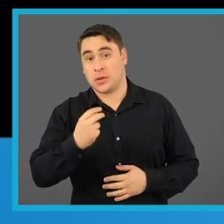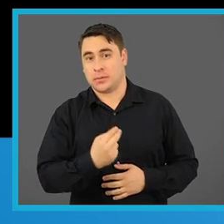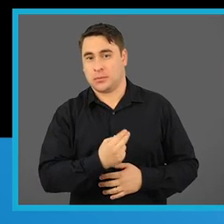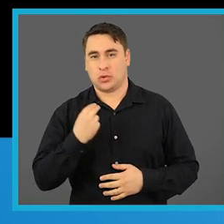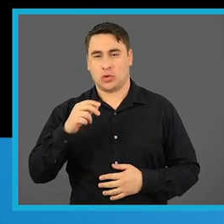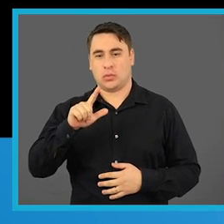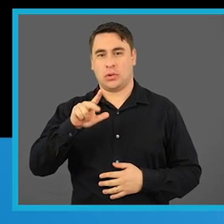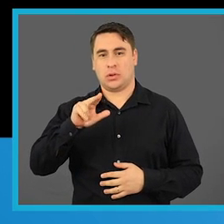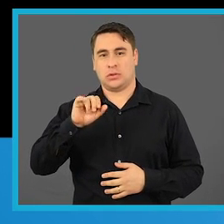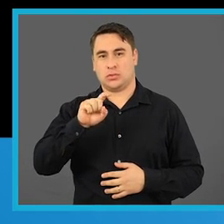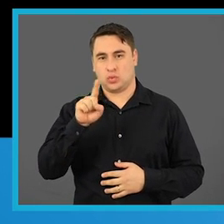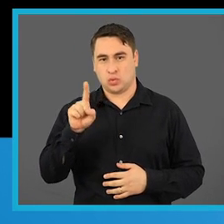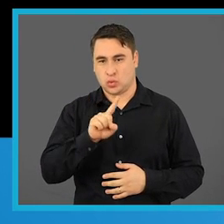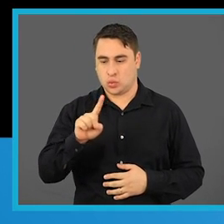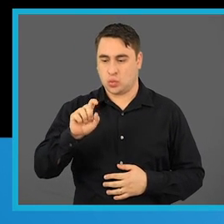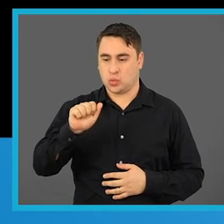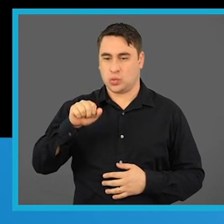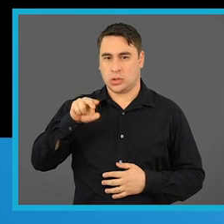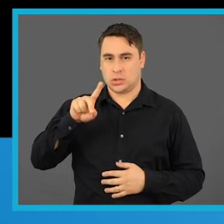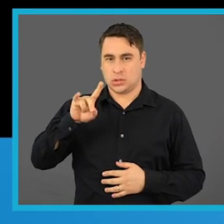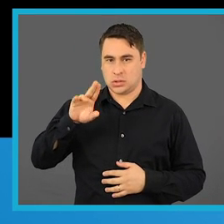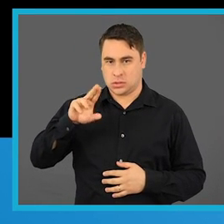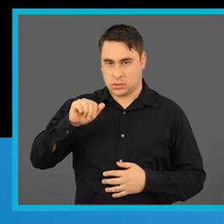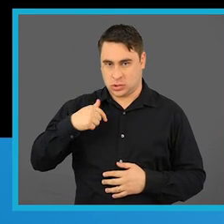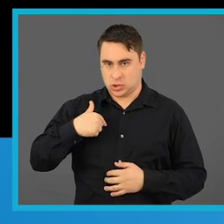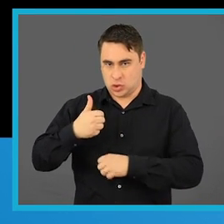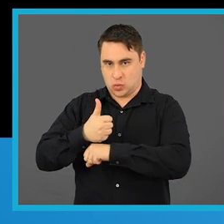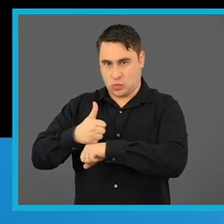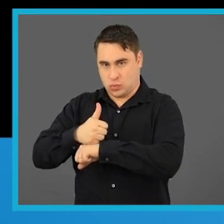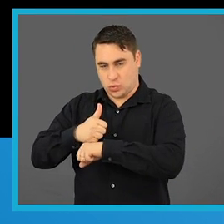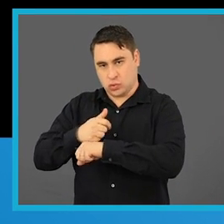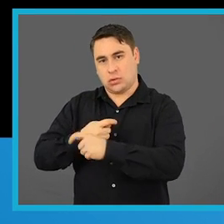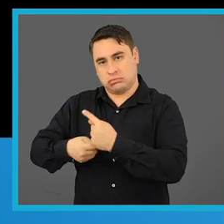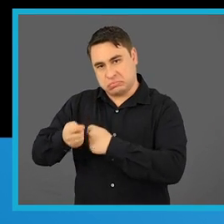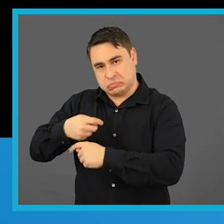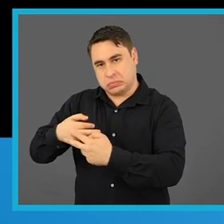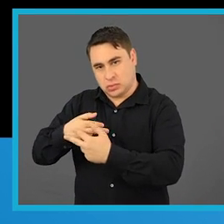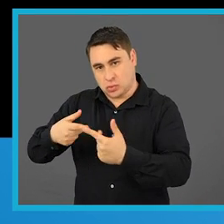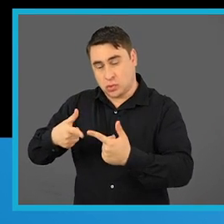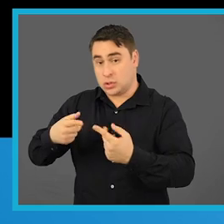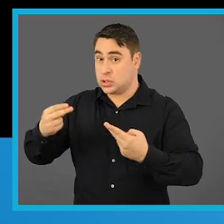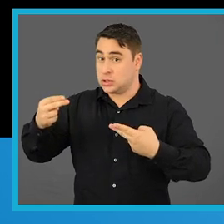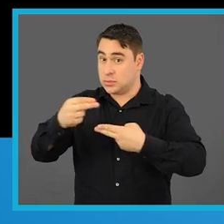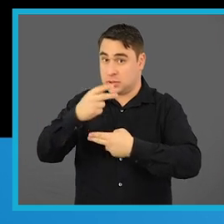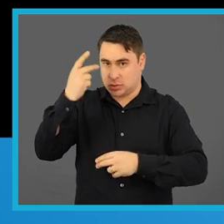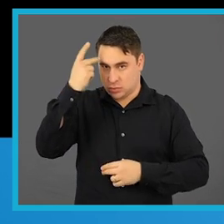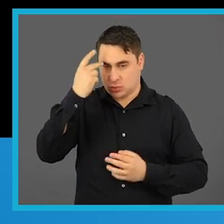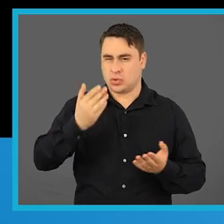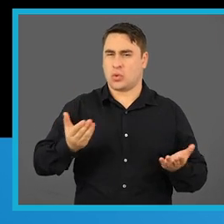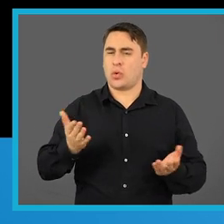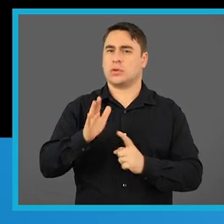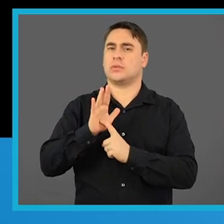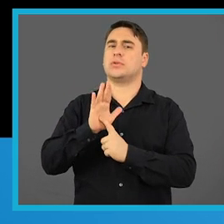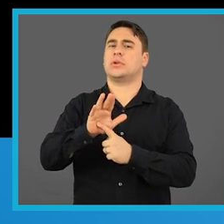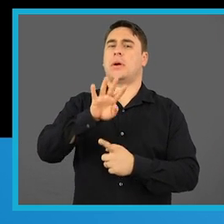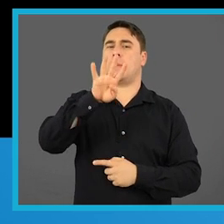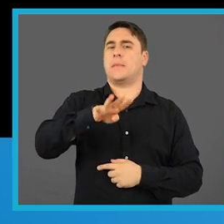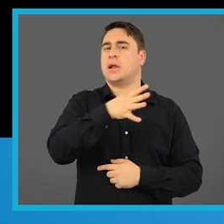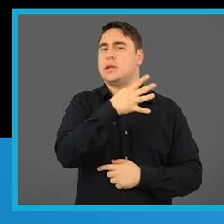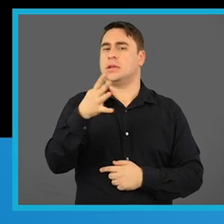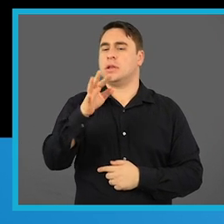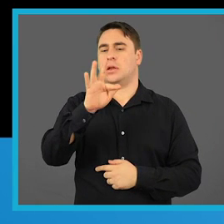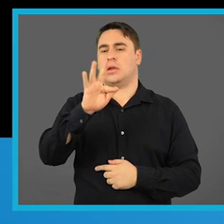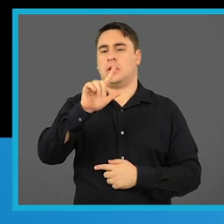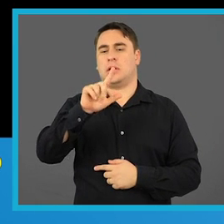Olá, meu nome é Luiz Andia, sou consultor de finanças do Sebrae São Paulo e hoje vou apresentar a vocês uma planilha